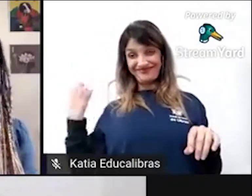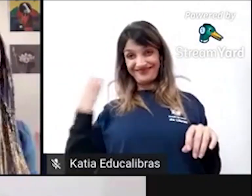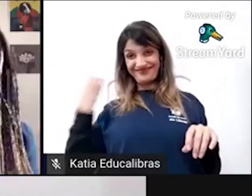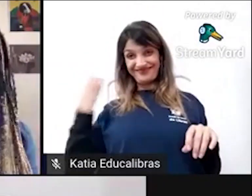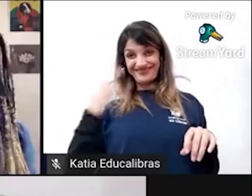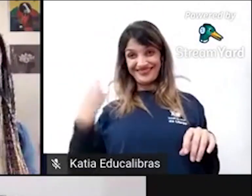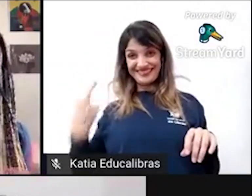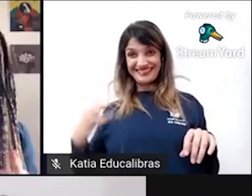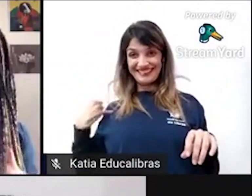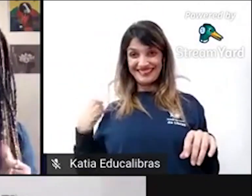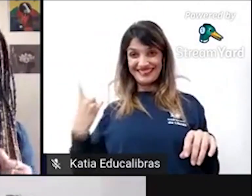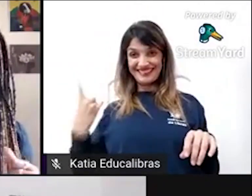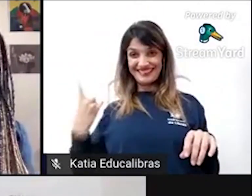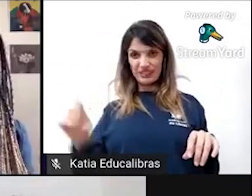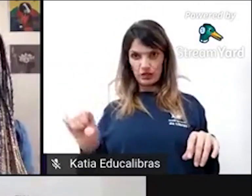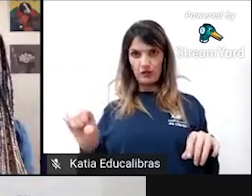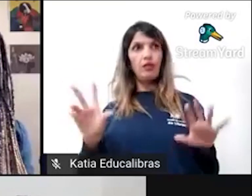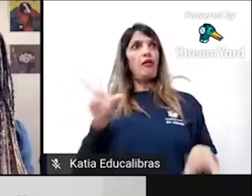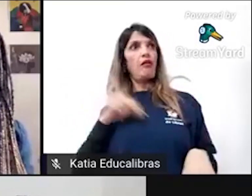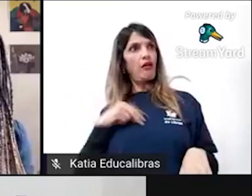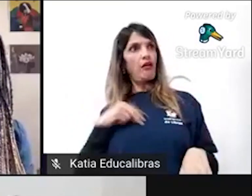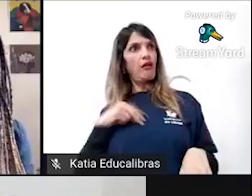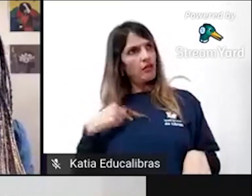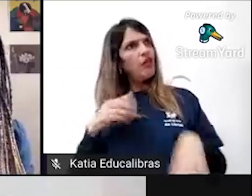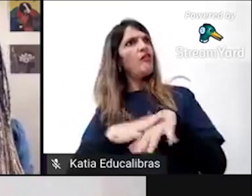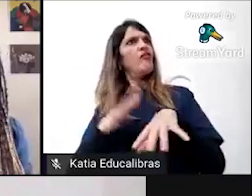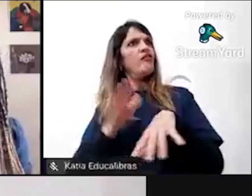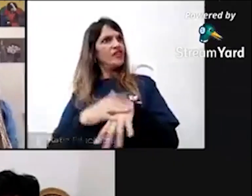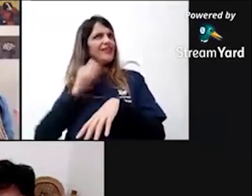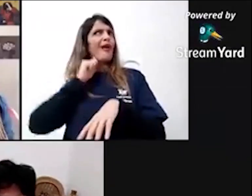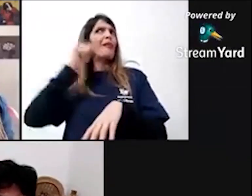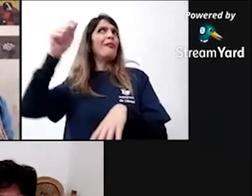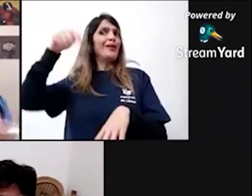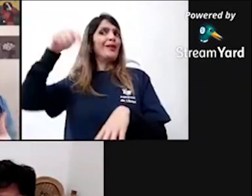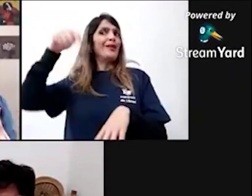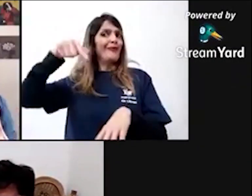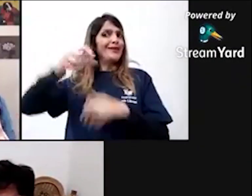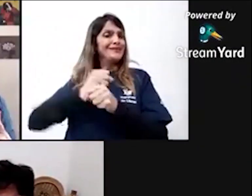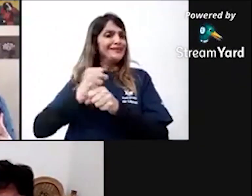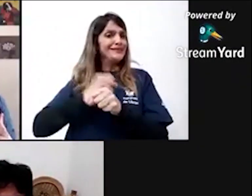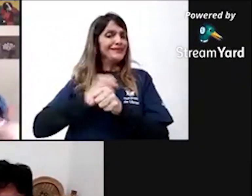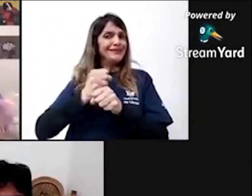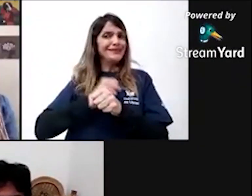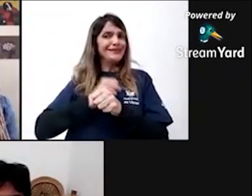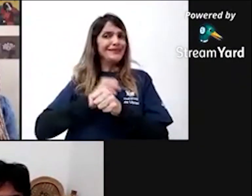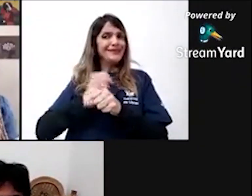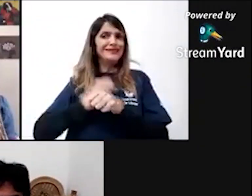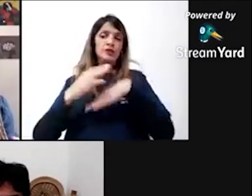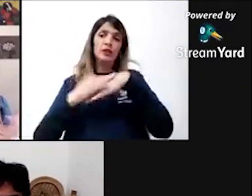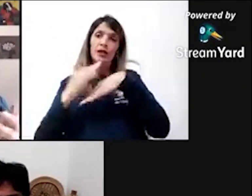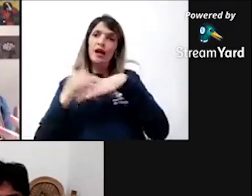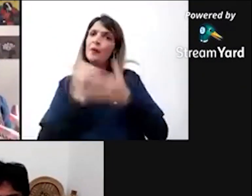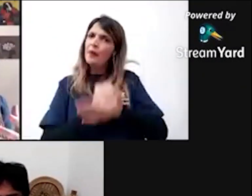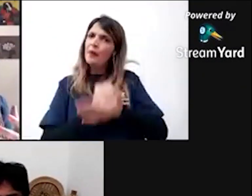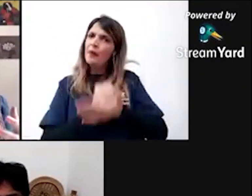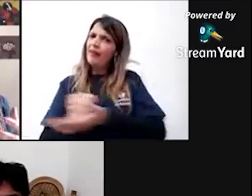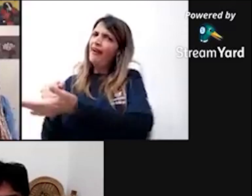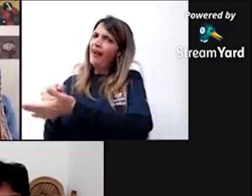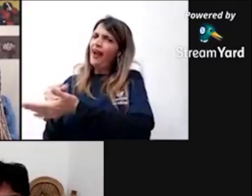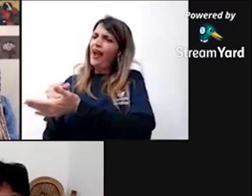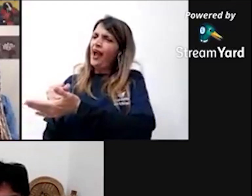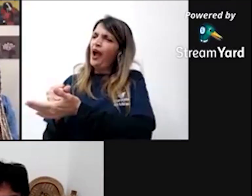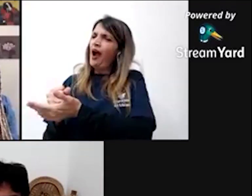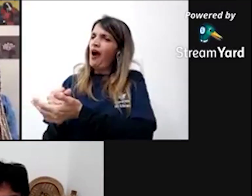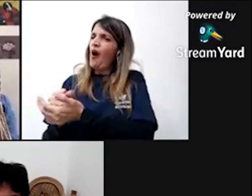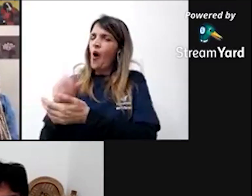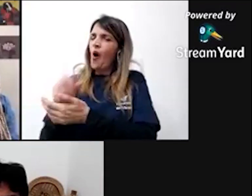talvez, nossa, mas uai, eu fiz isso abril agora passado, eu mandei para a casa da criança, eu fui até carinhosa, mandei para a criança o cocar